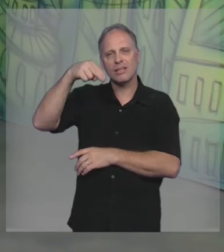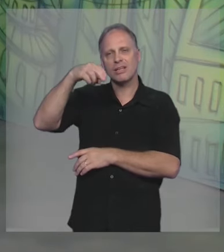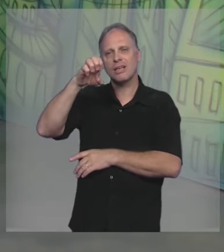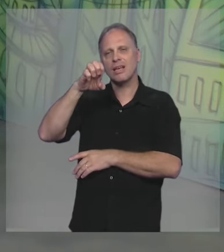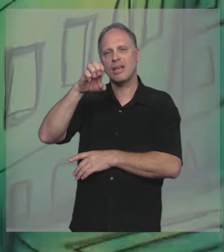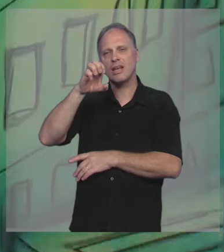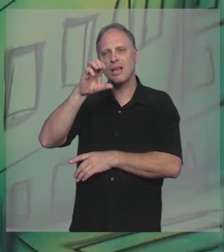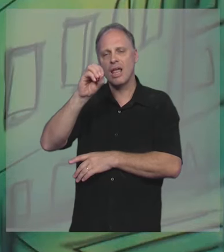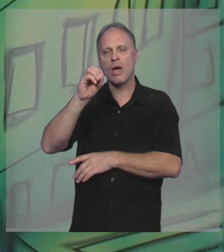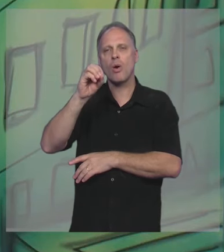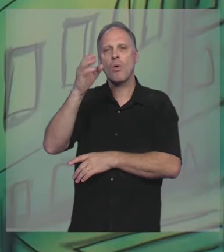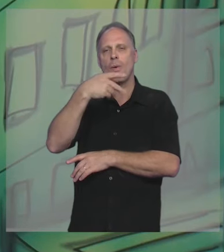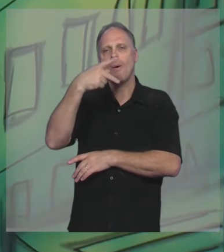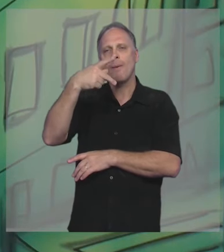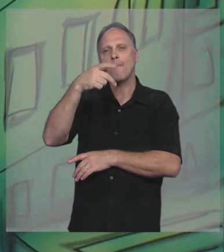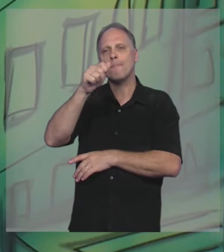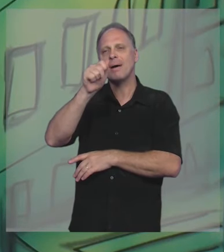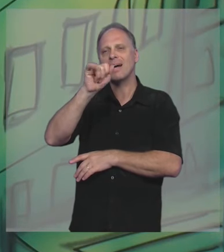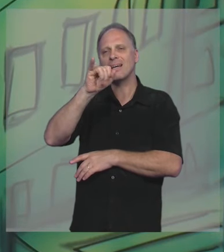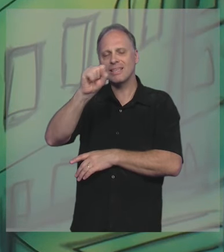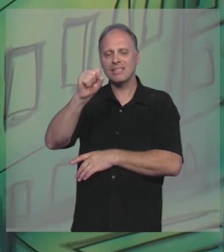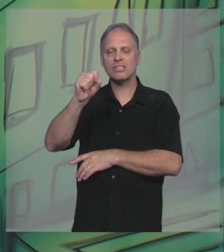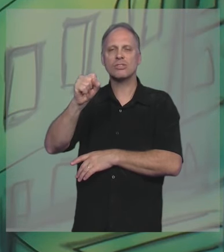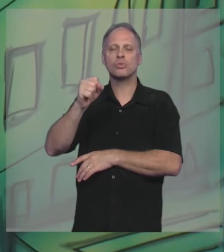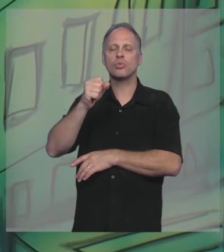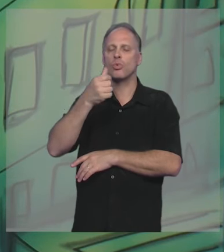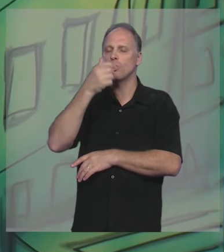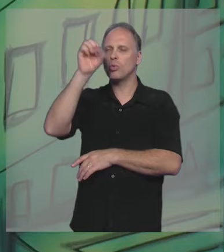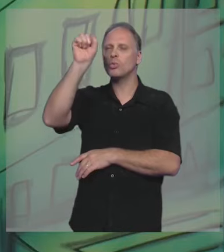País do sul-coreano